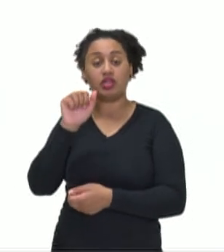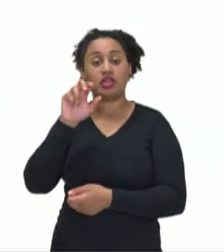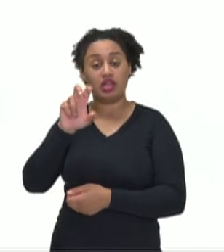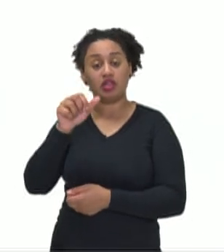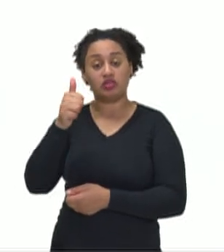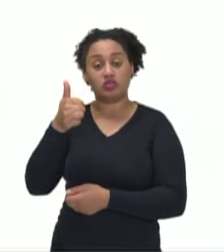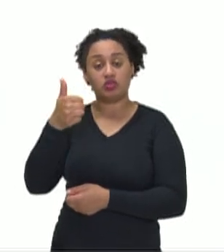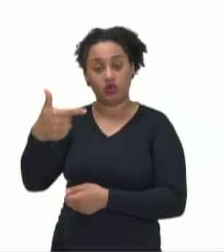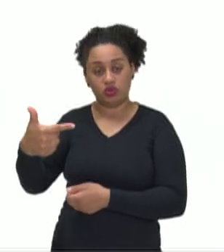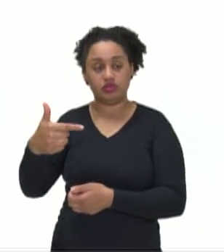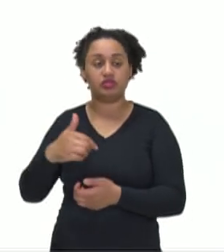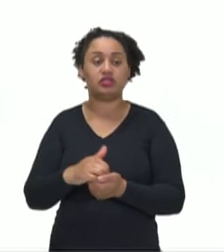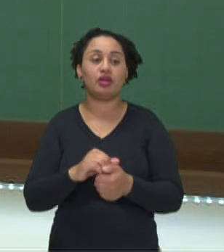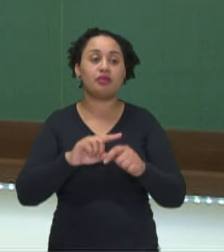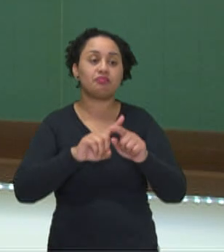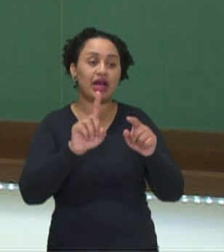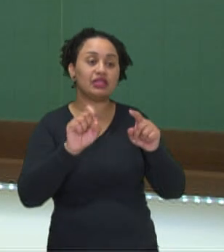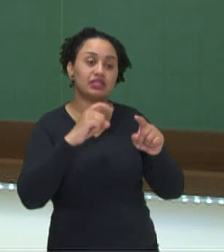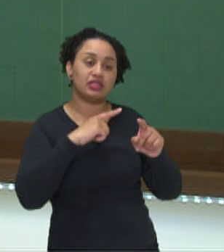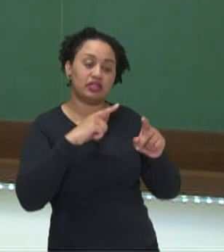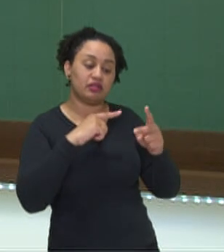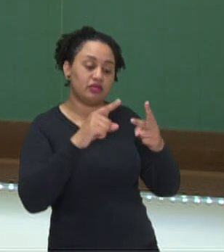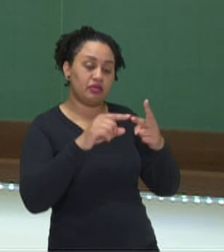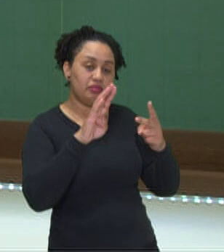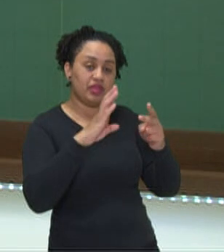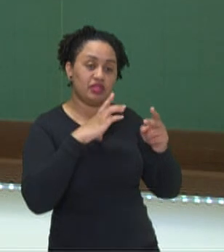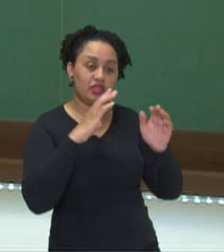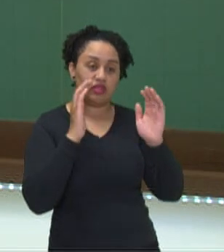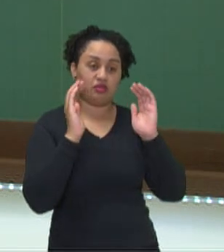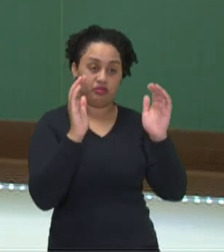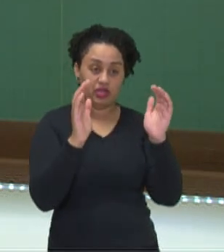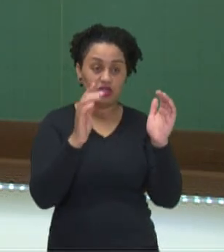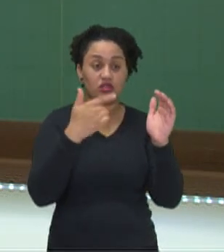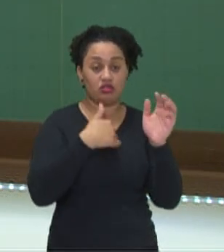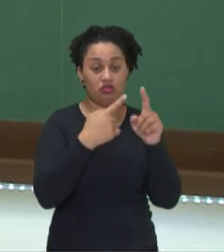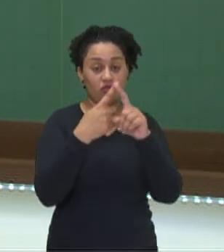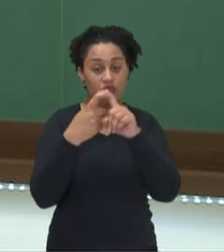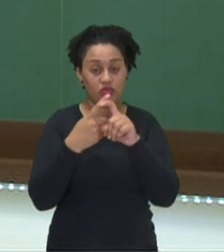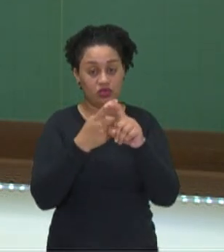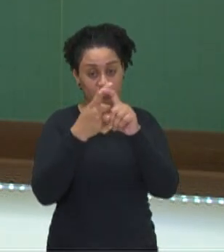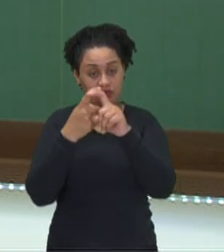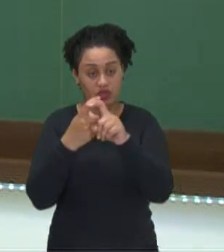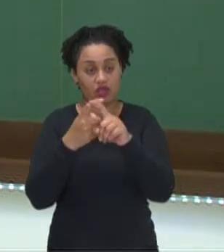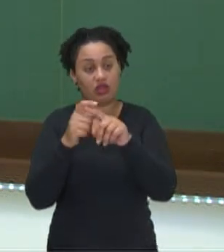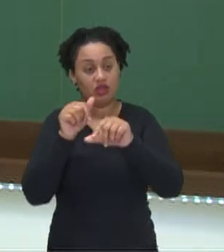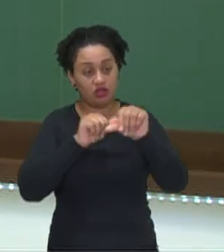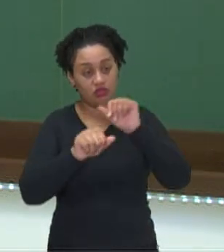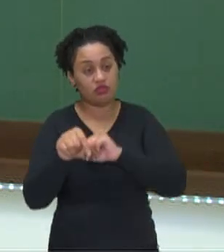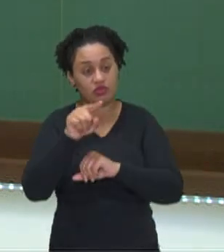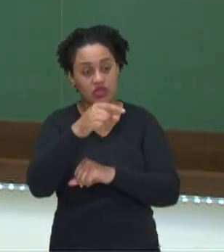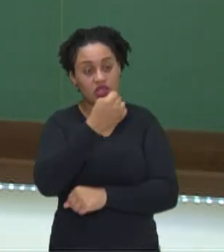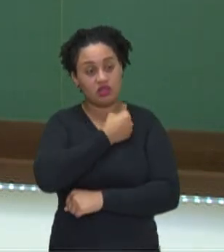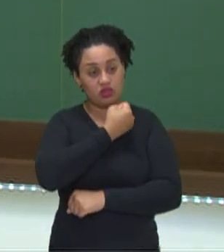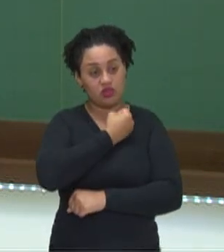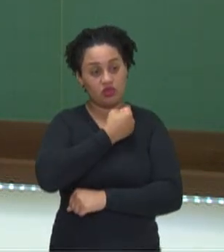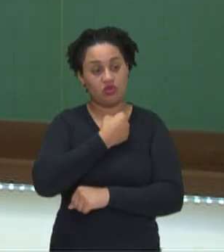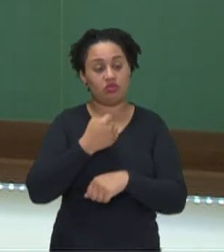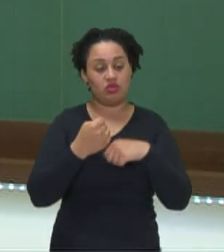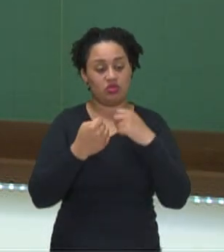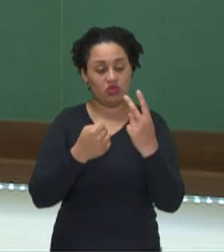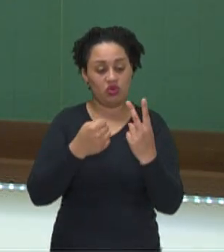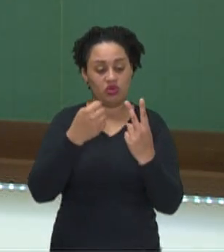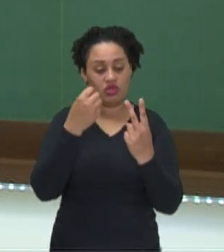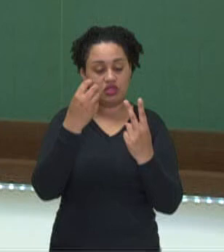Mas, se apresentar o parênteses, nós vamos multiplicar os expoentes e transformar em 2 elevado à